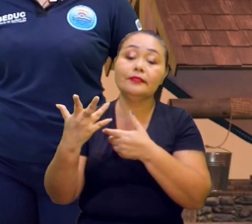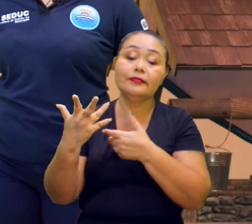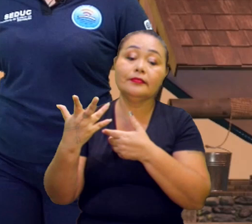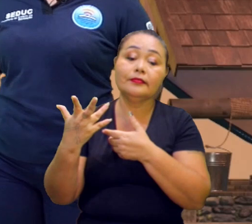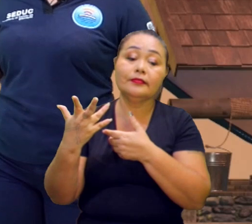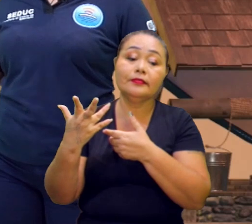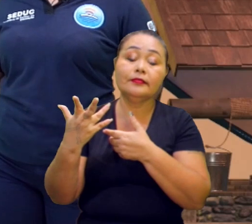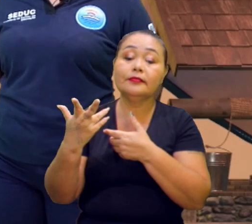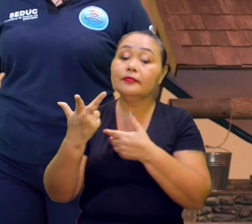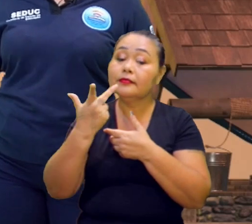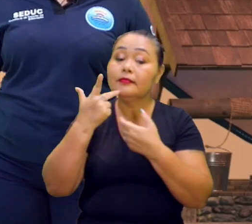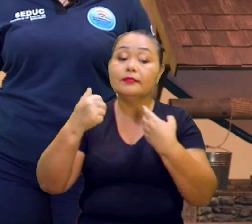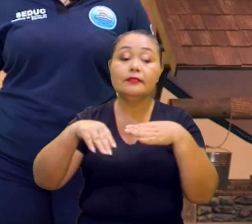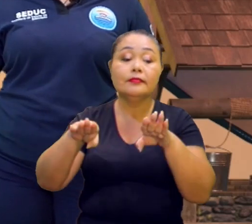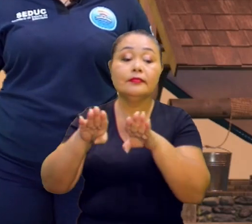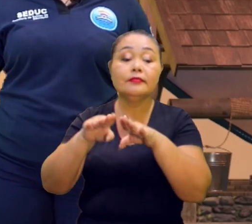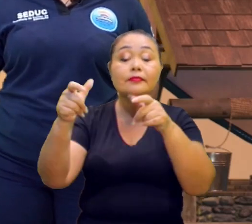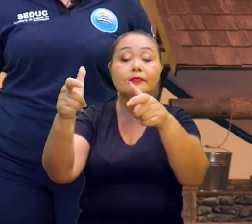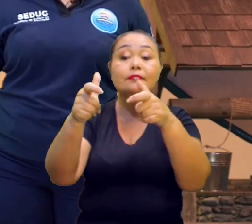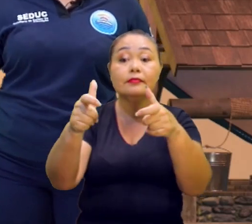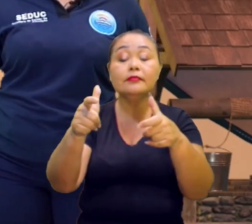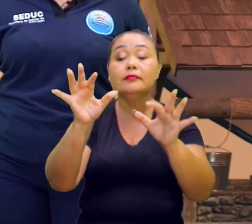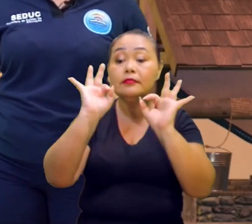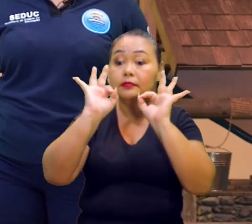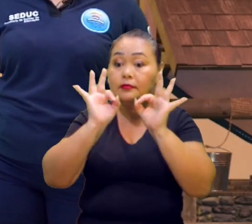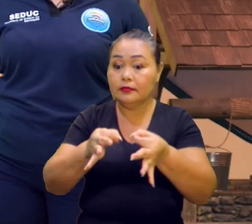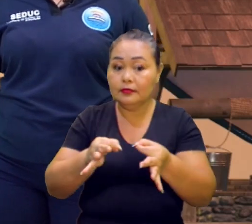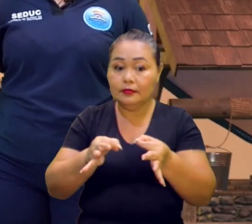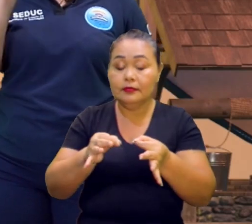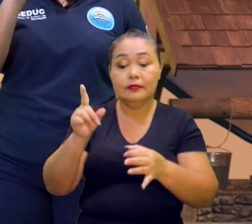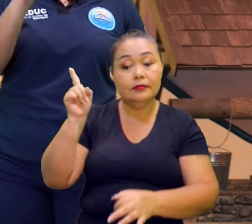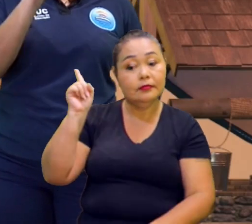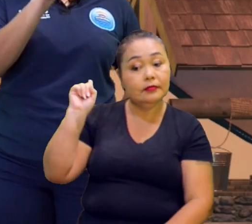aí, falamos também dos locais mais adequados. E